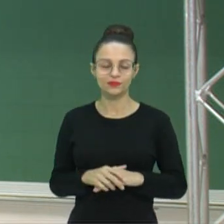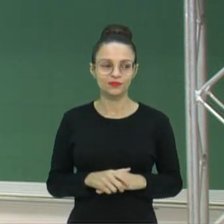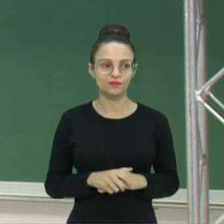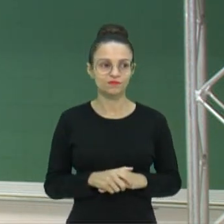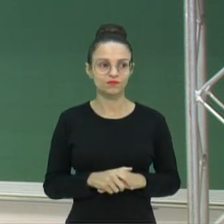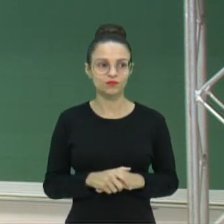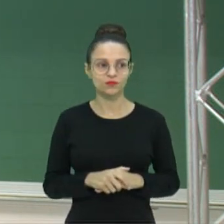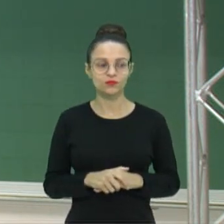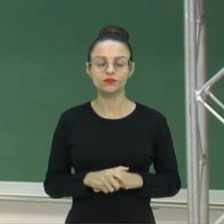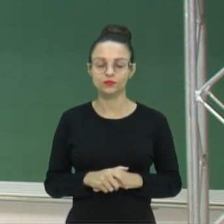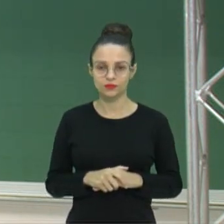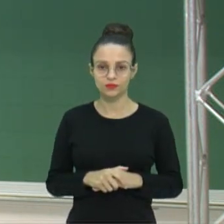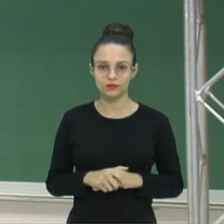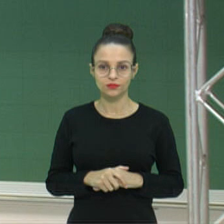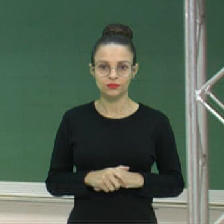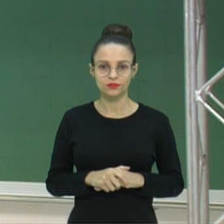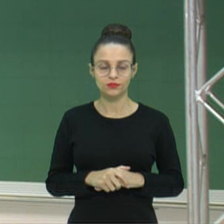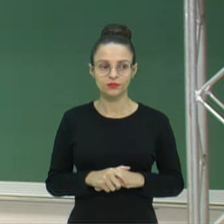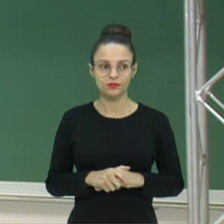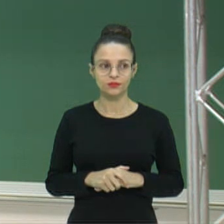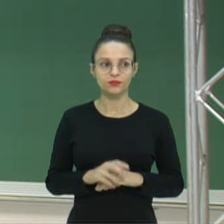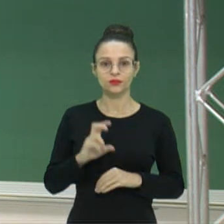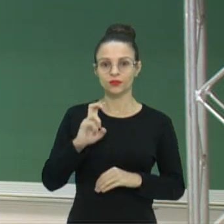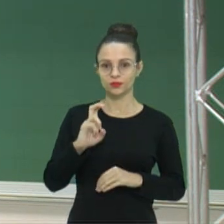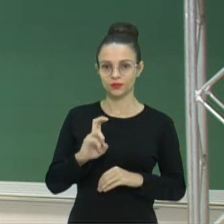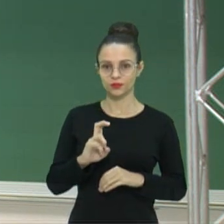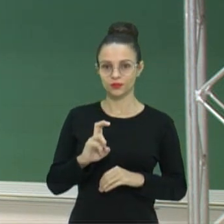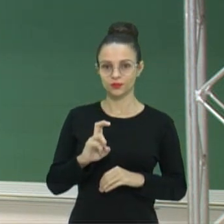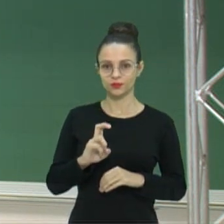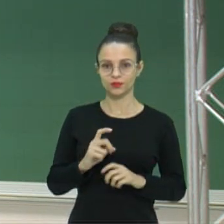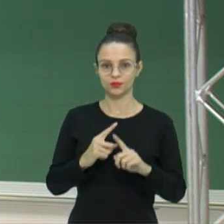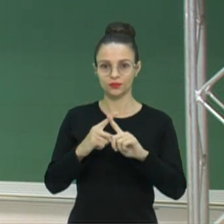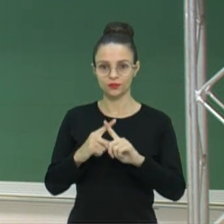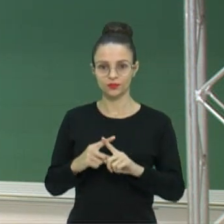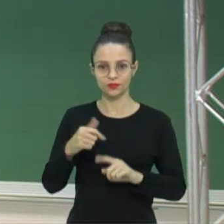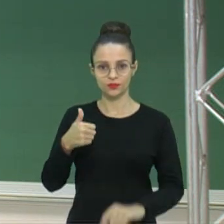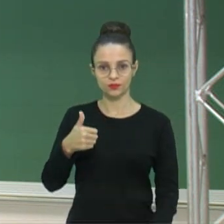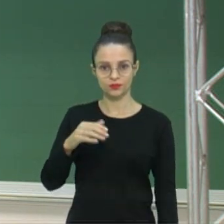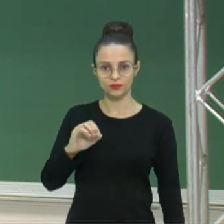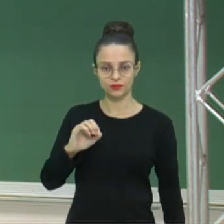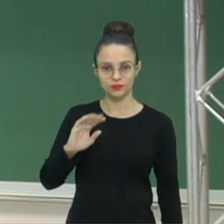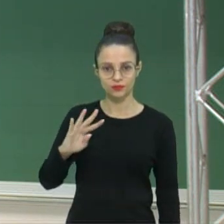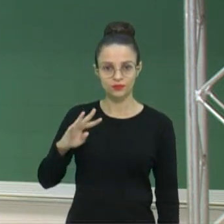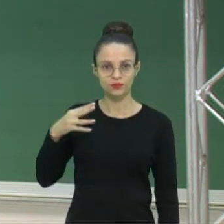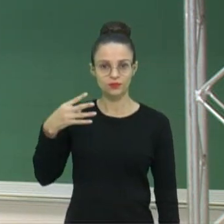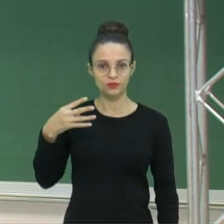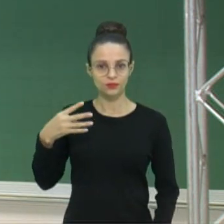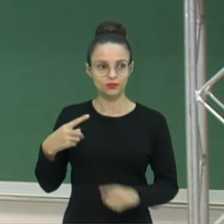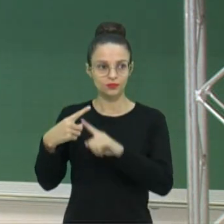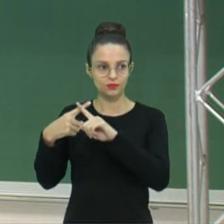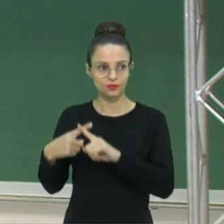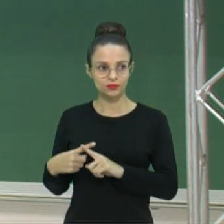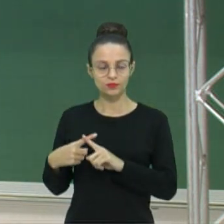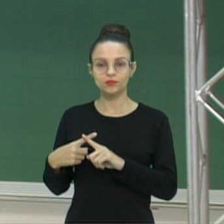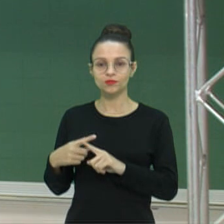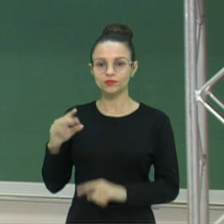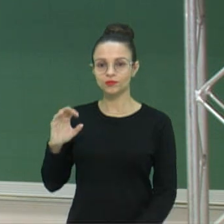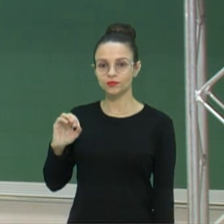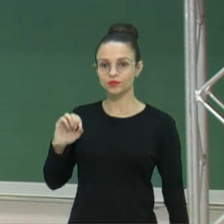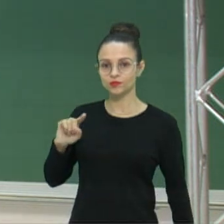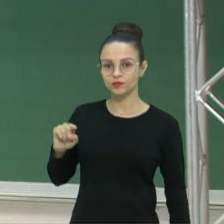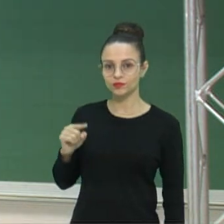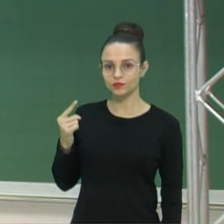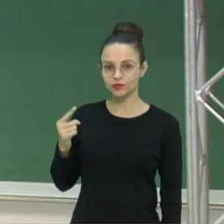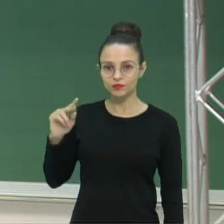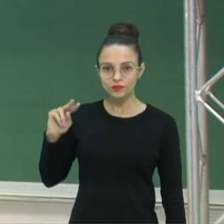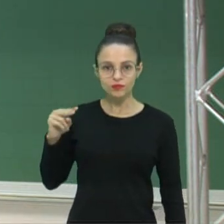muitos aí, nós vamos ter o seguinte, 5 vezes 10 elevado à quarta, vezes 0,1 ao